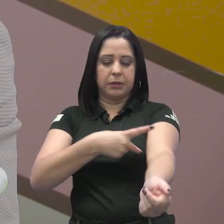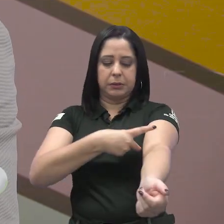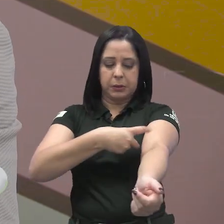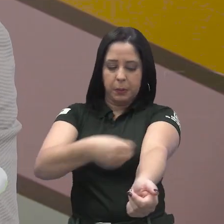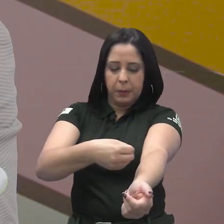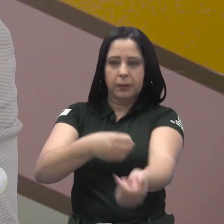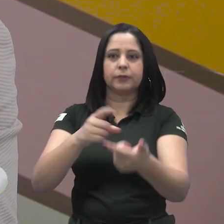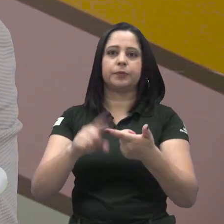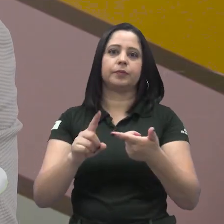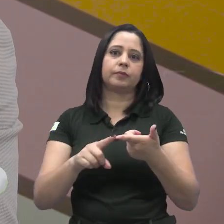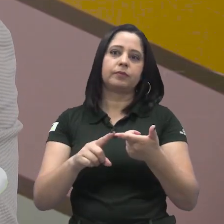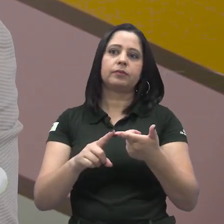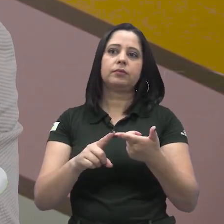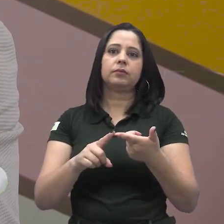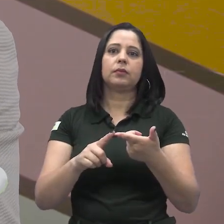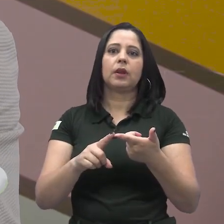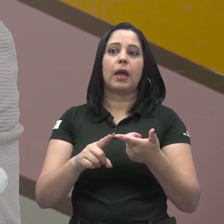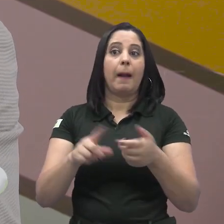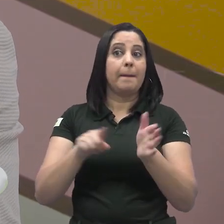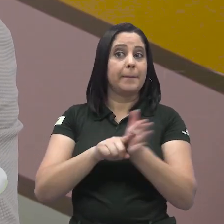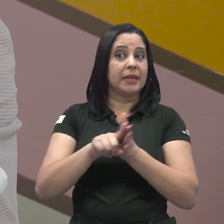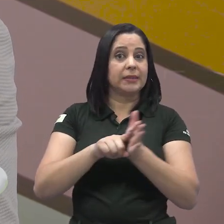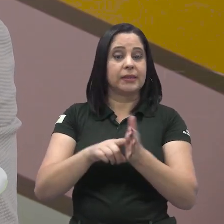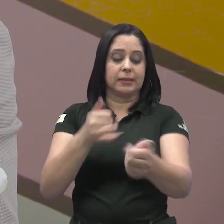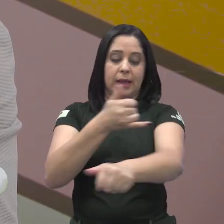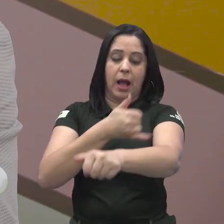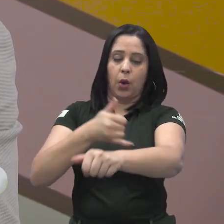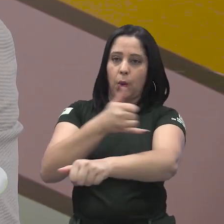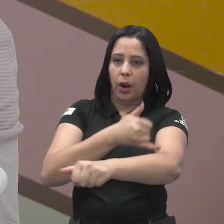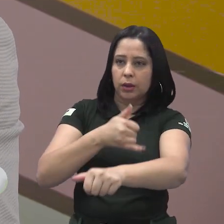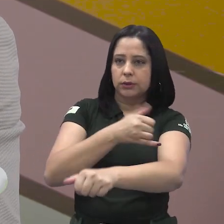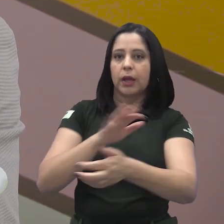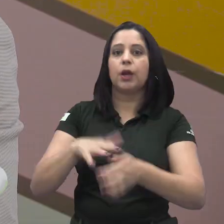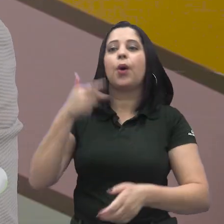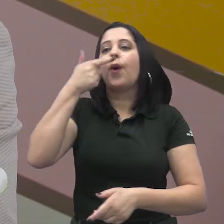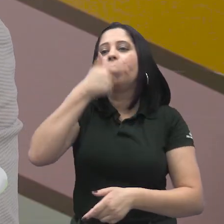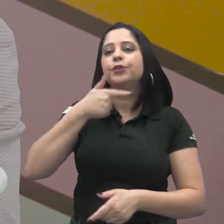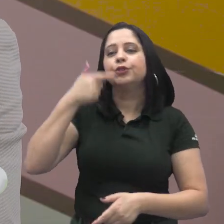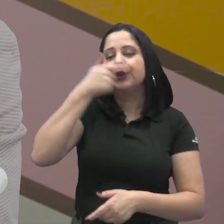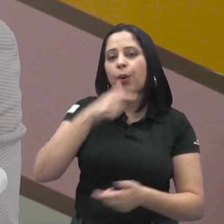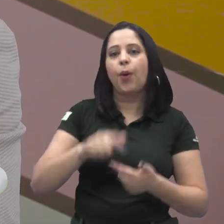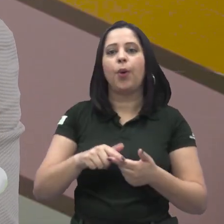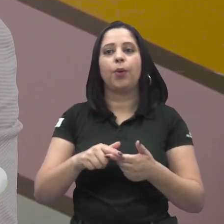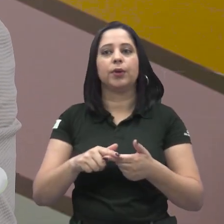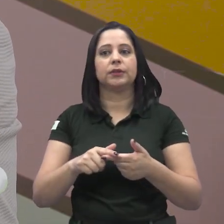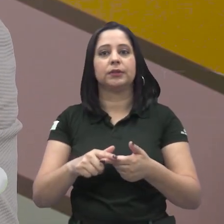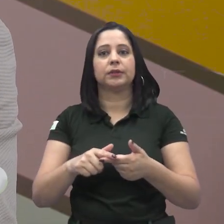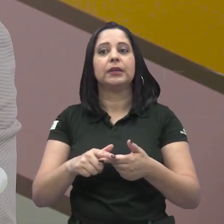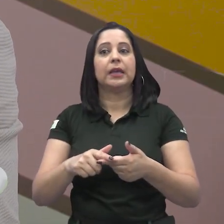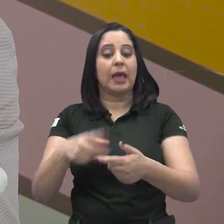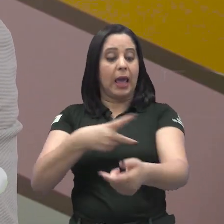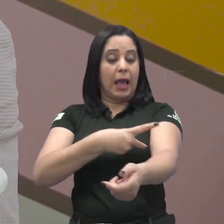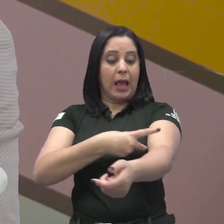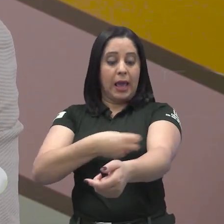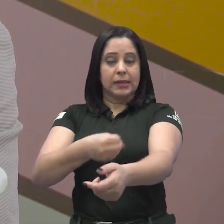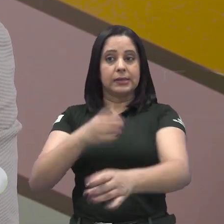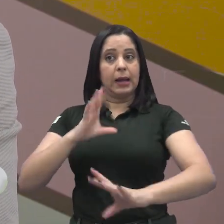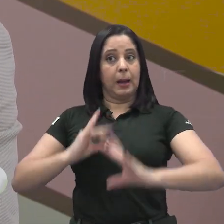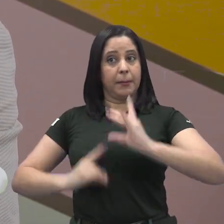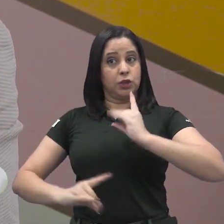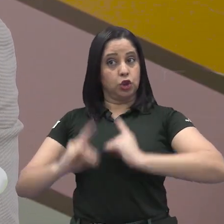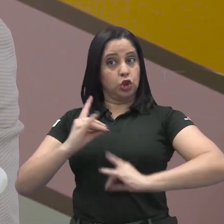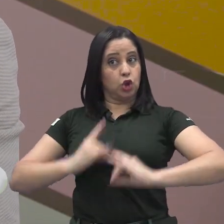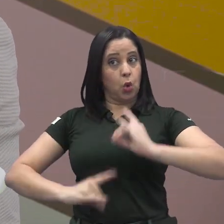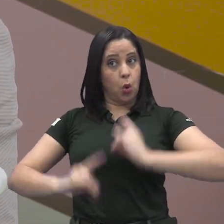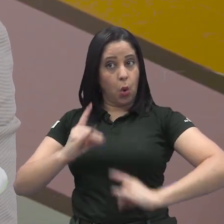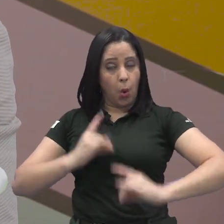como é que está o perfil lipídico, de colesterol, o perfil de glicose, um perfil hormonal básico para entender se tem alguma desregulação